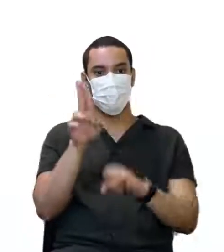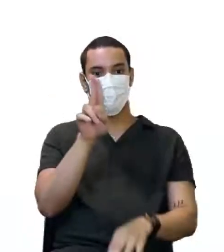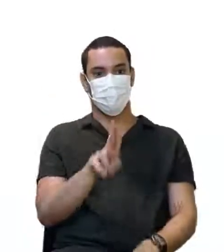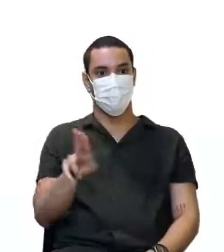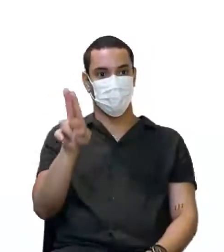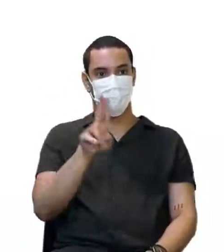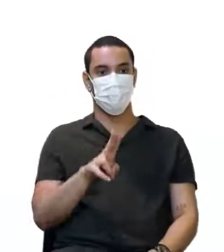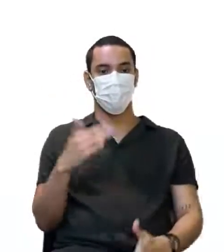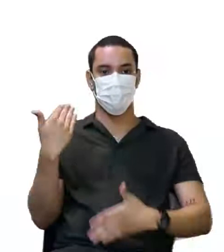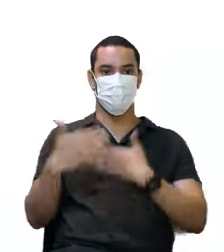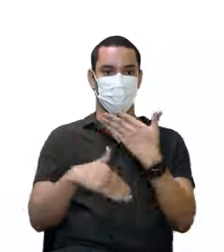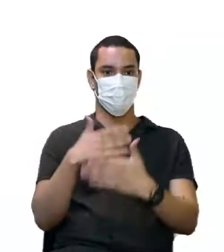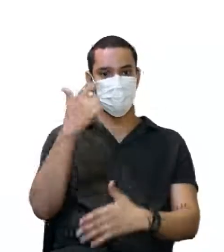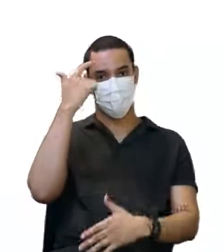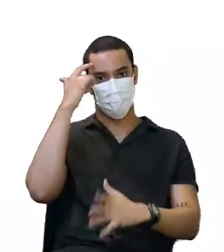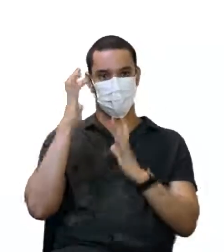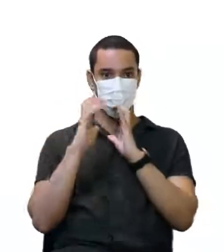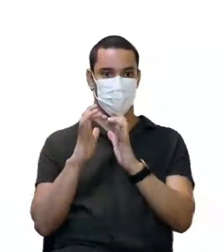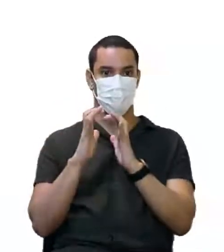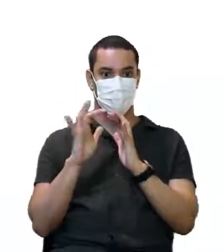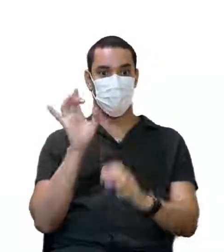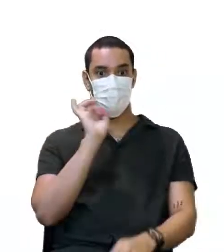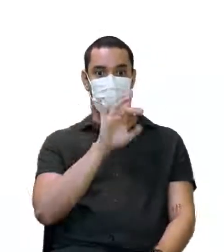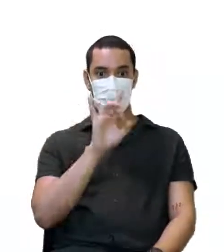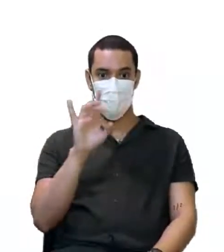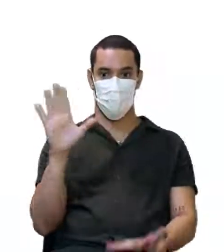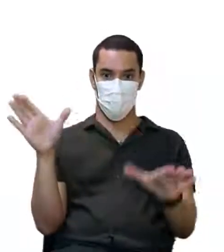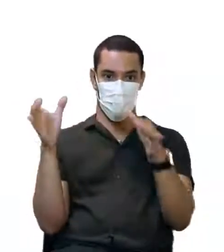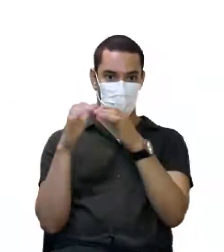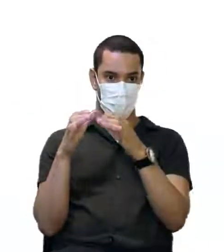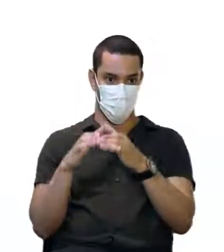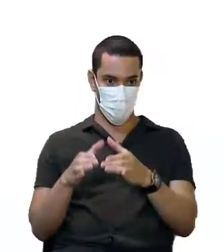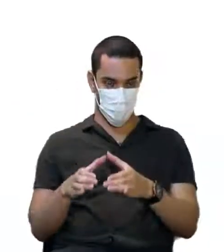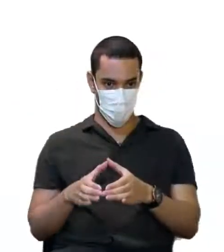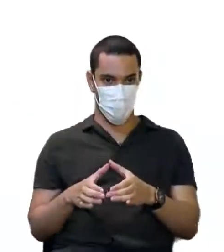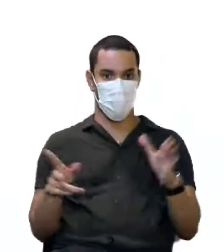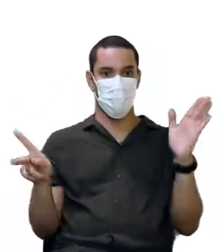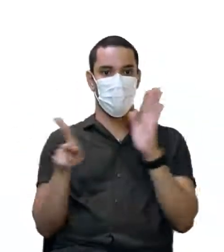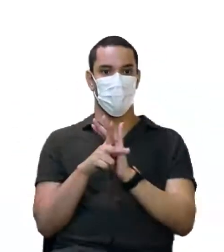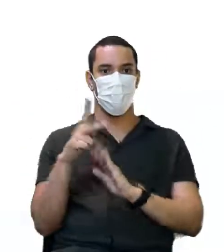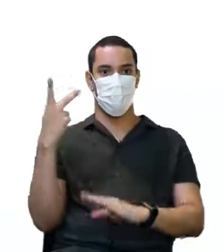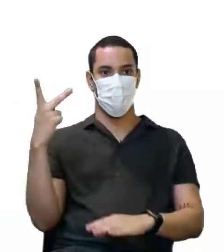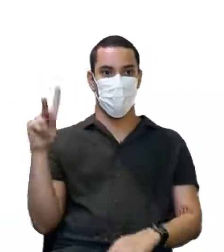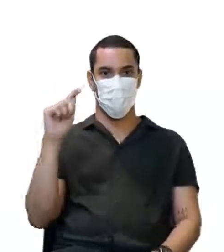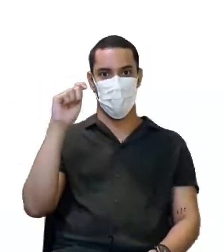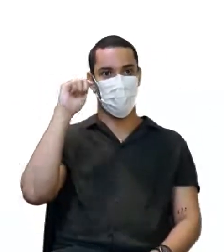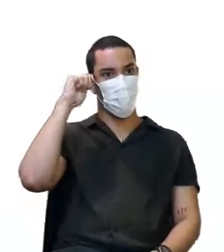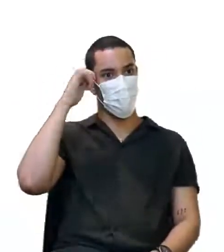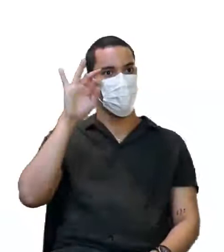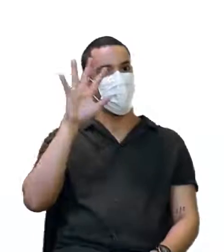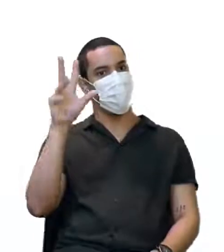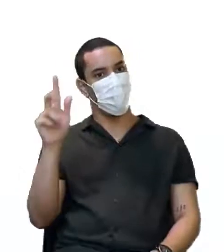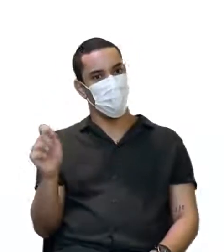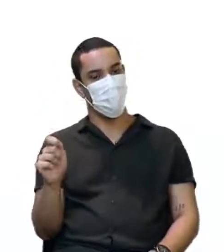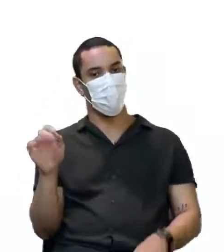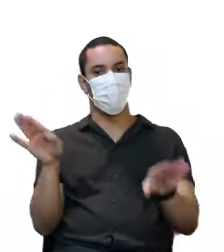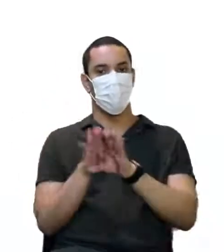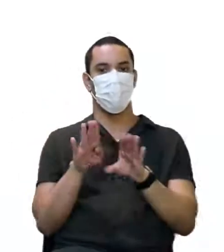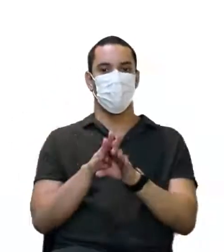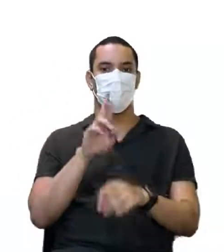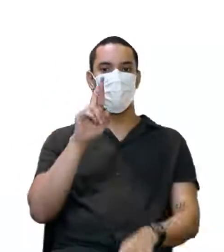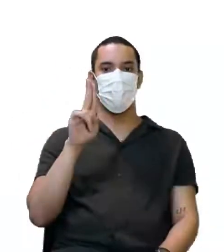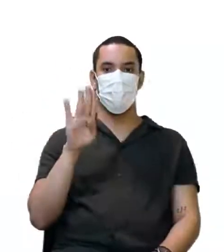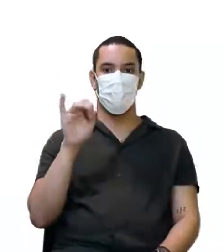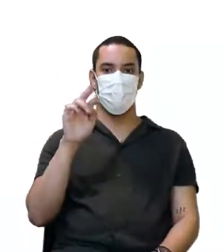e o desenvolvimento do cérebro ao longo de cada um daqueles grupos que a gente vê, o de Australopithecus, africanos, afarenses, Rubem Fence